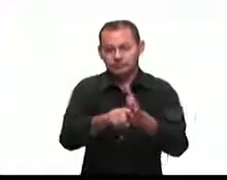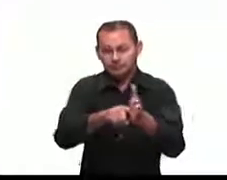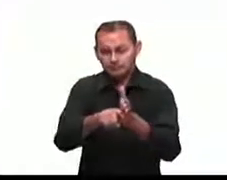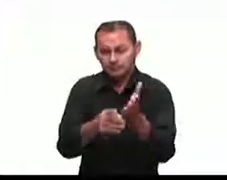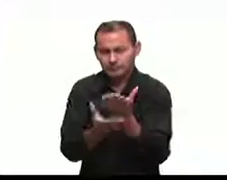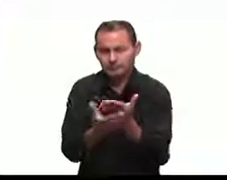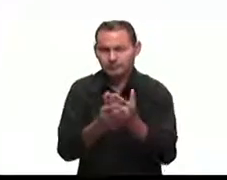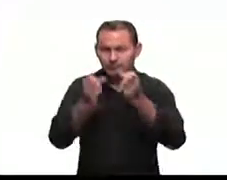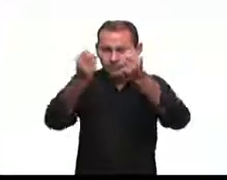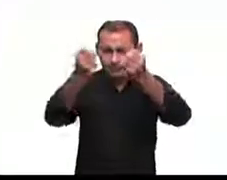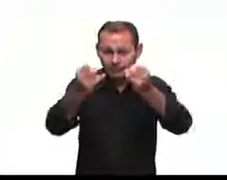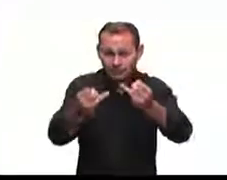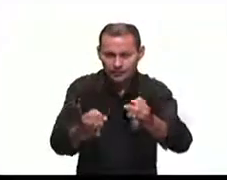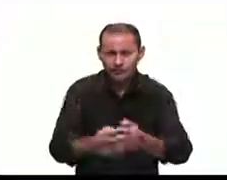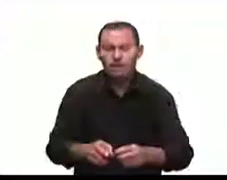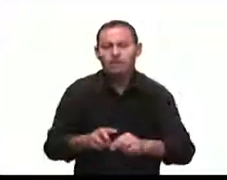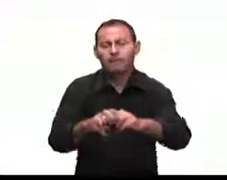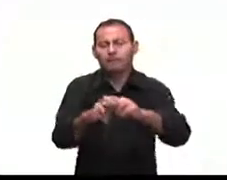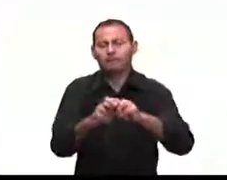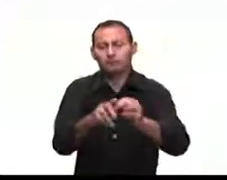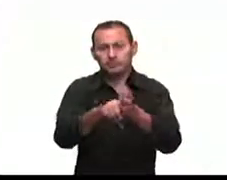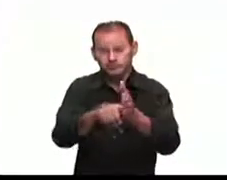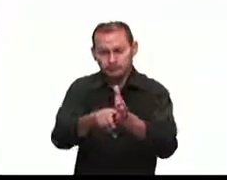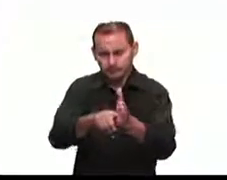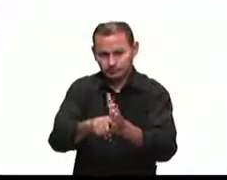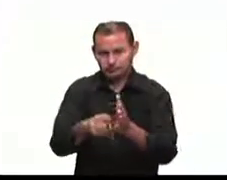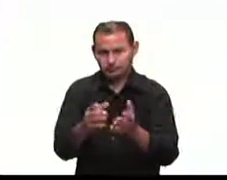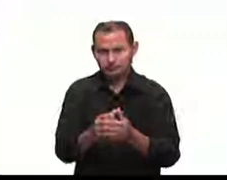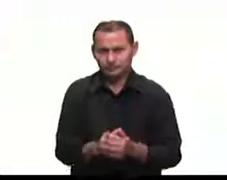pesquisa descritiva, por isso uma pesquisa